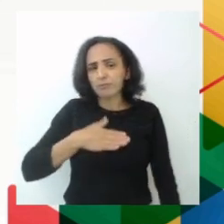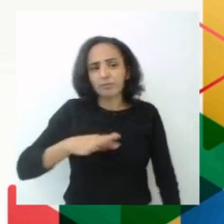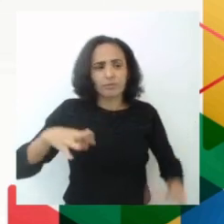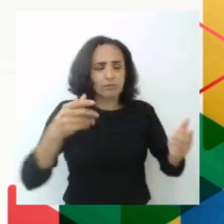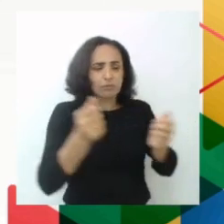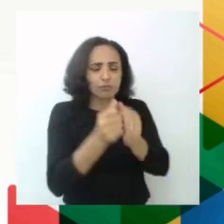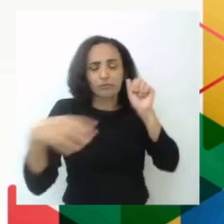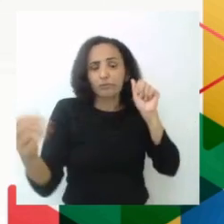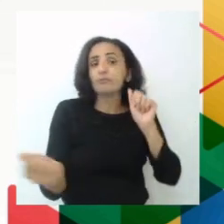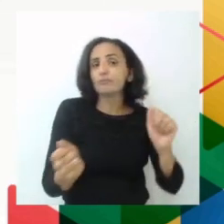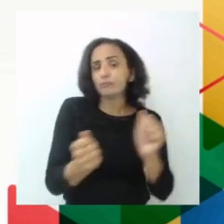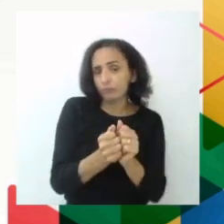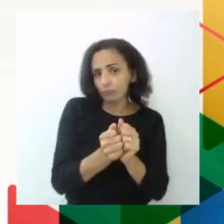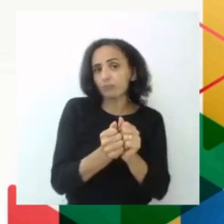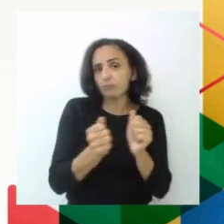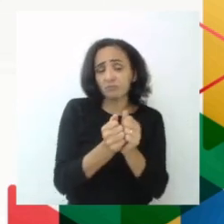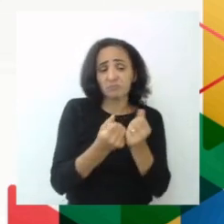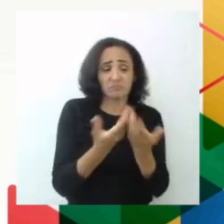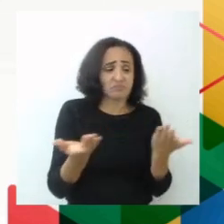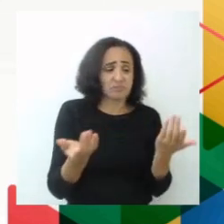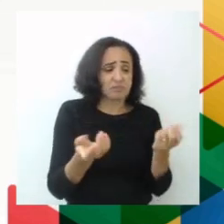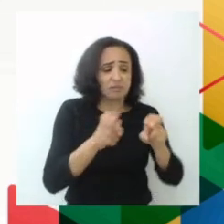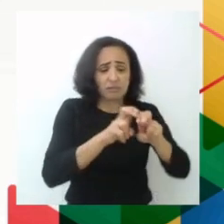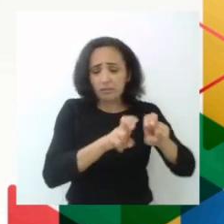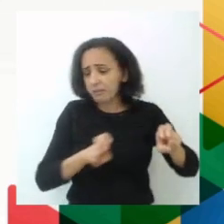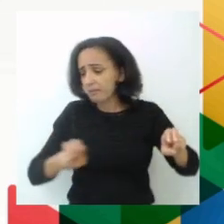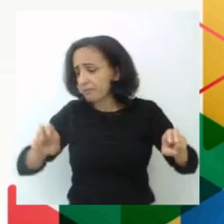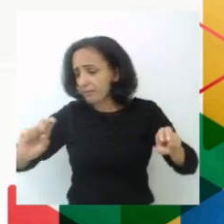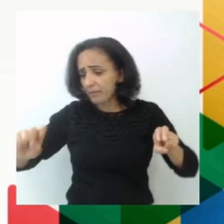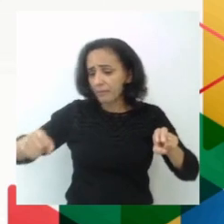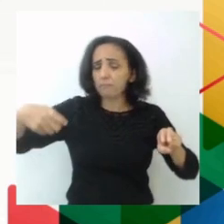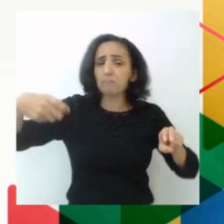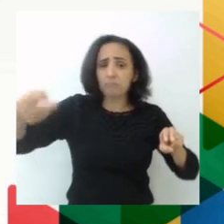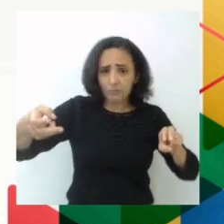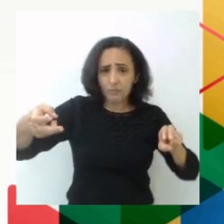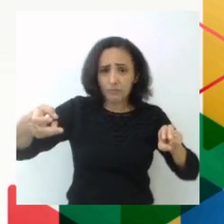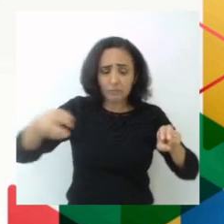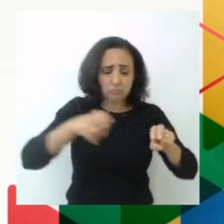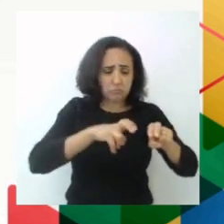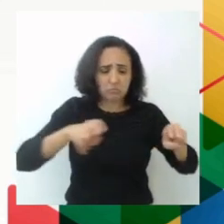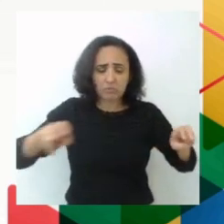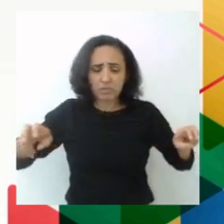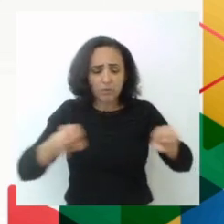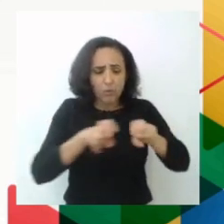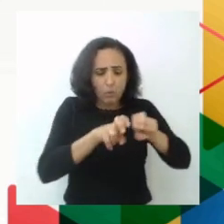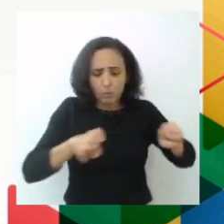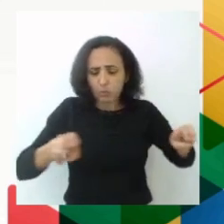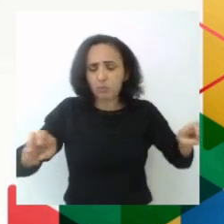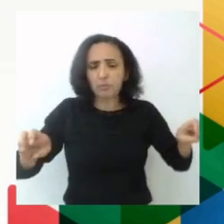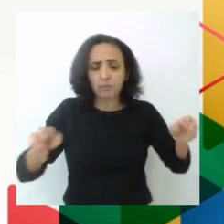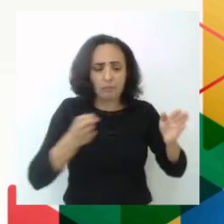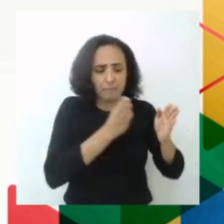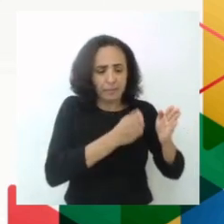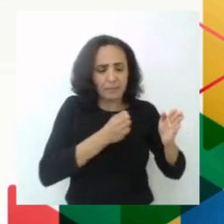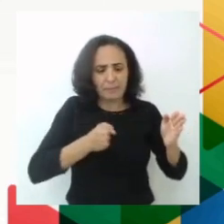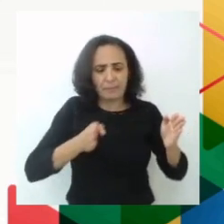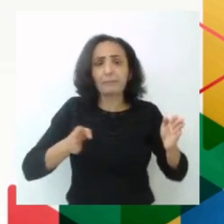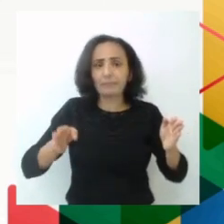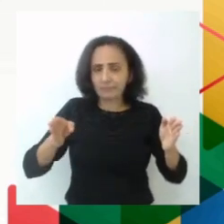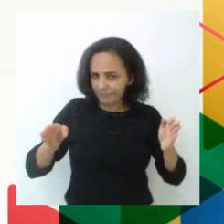juntos e não havendo nenhuma outra fileira com o maior número de poltronas consecutivas